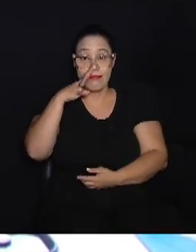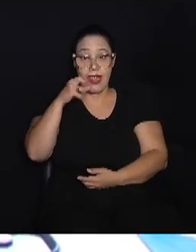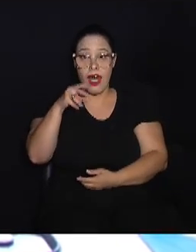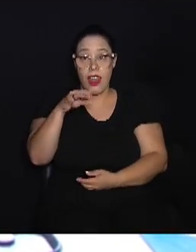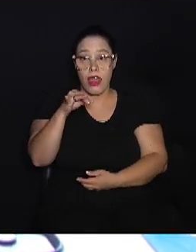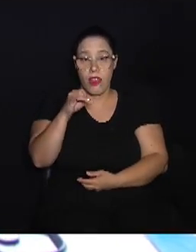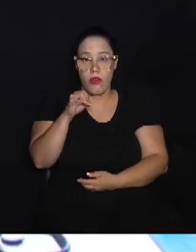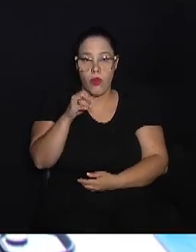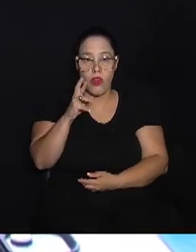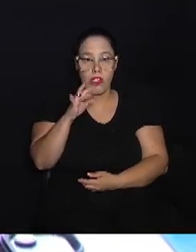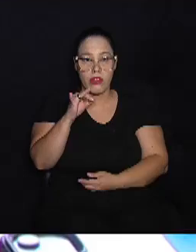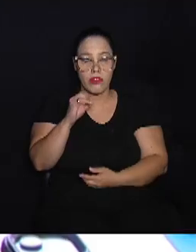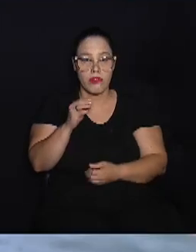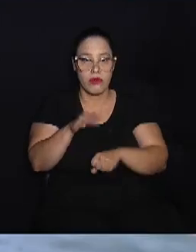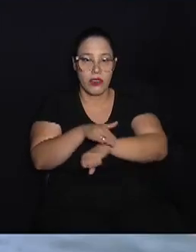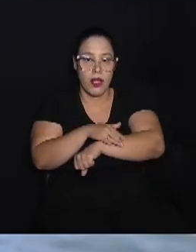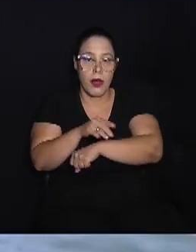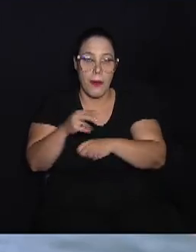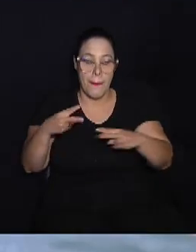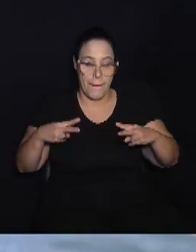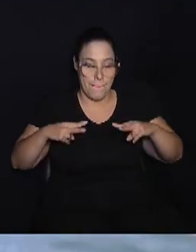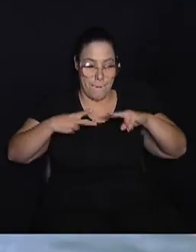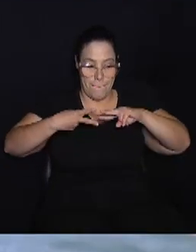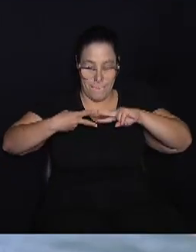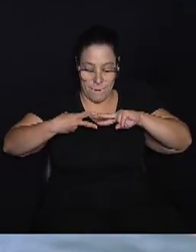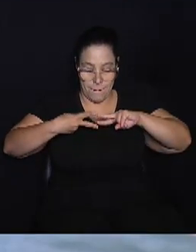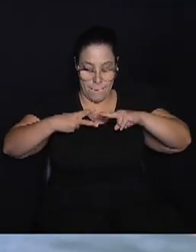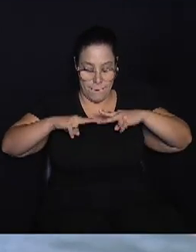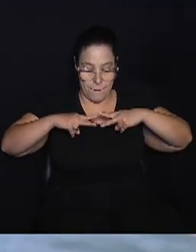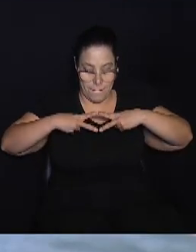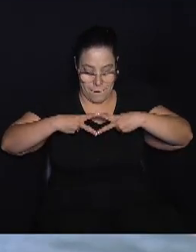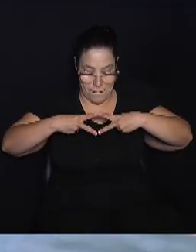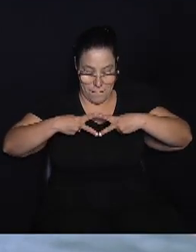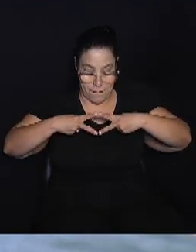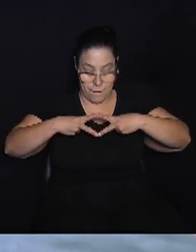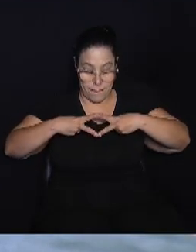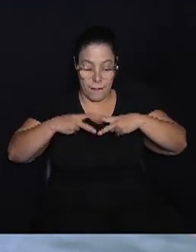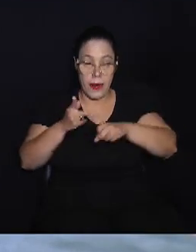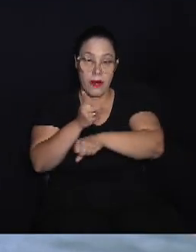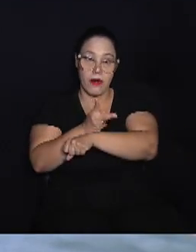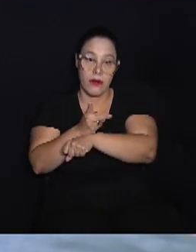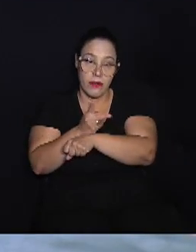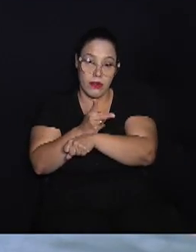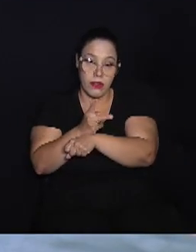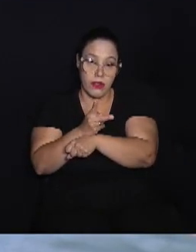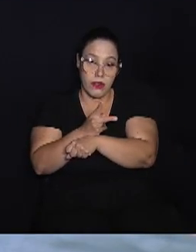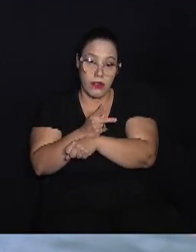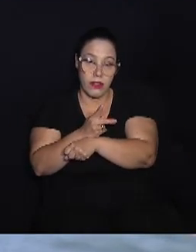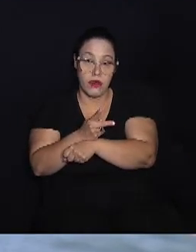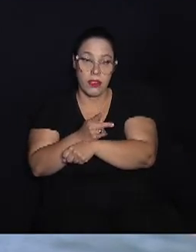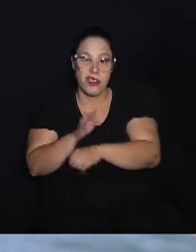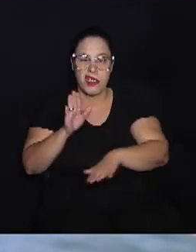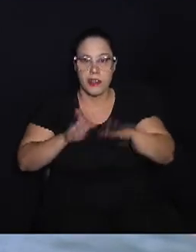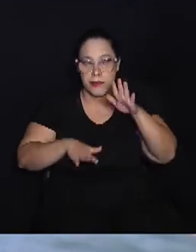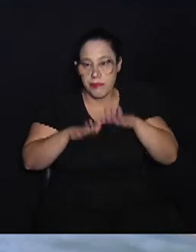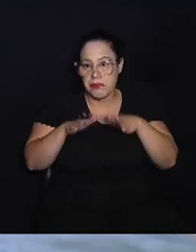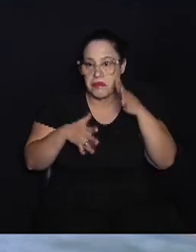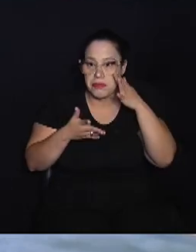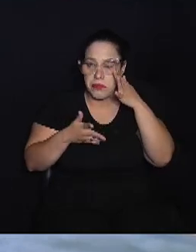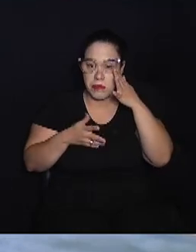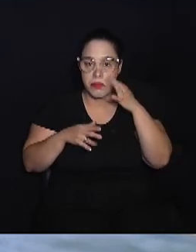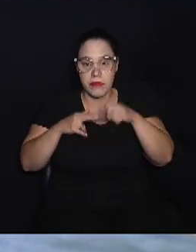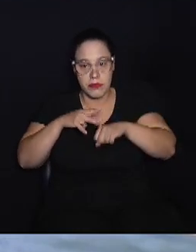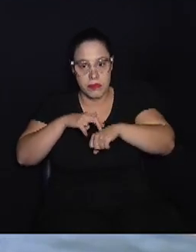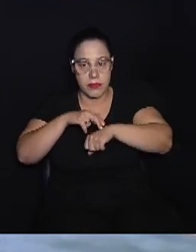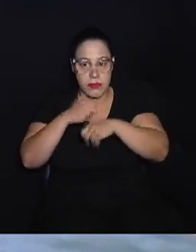sanitário Horizon, localizado em Paulínia. A gente visitou, viu o escritório, mais ou menos, aí a gente andou